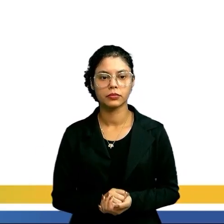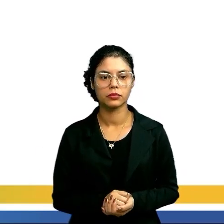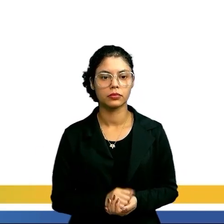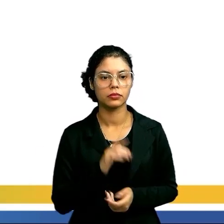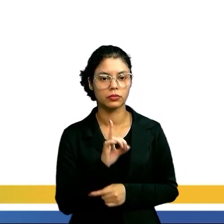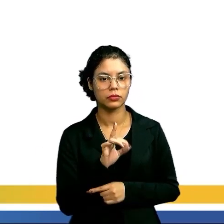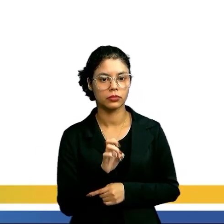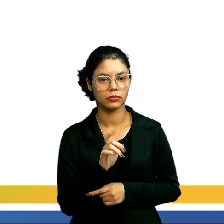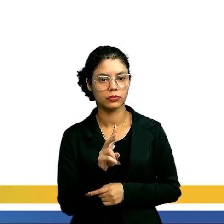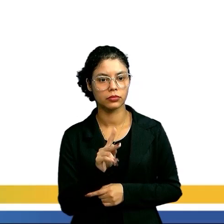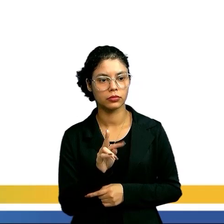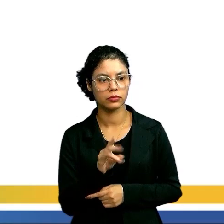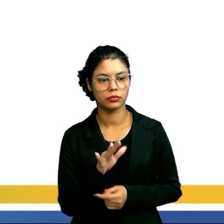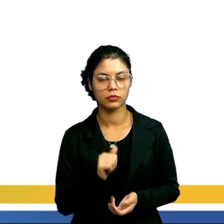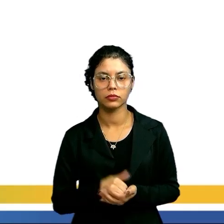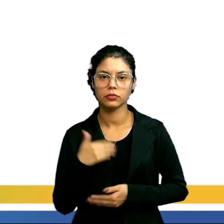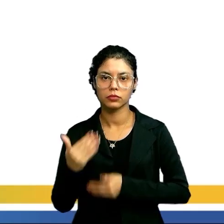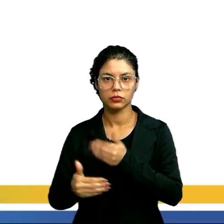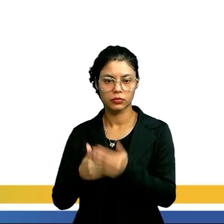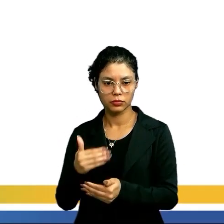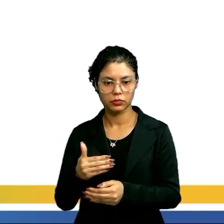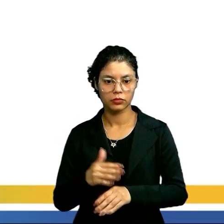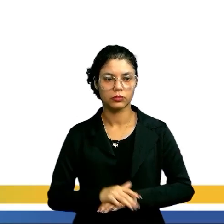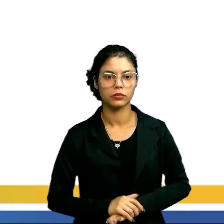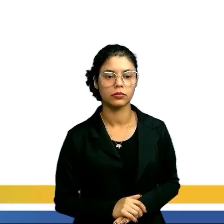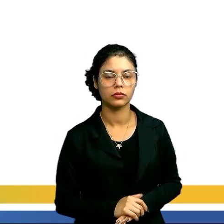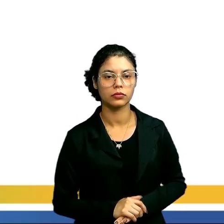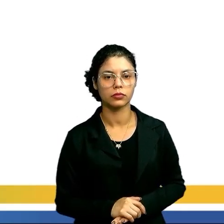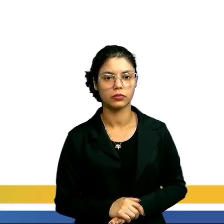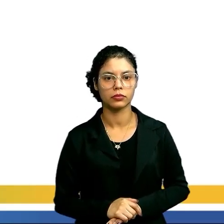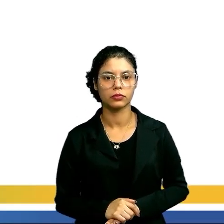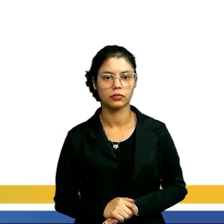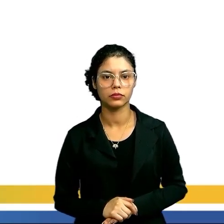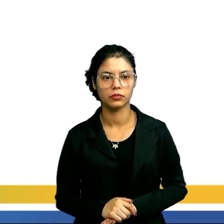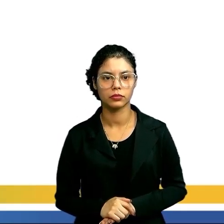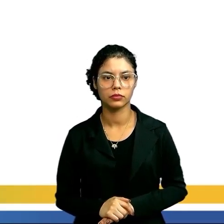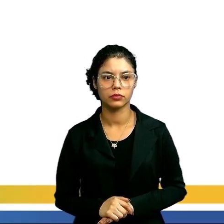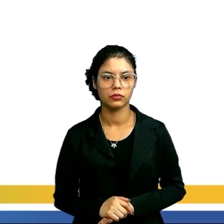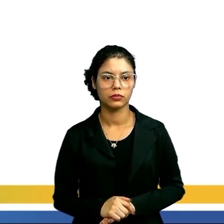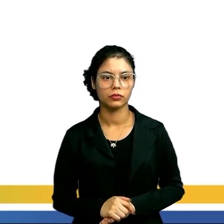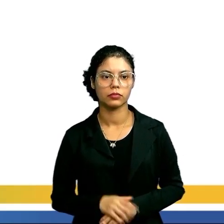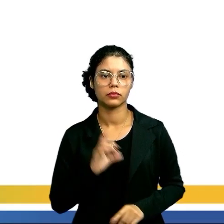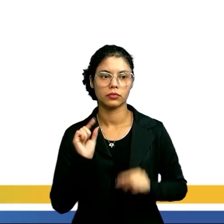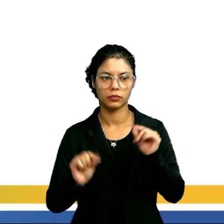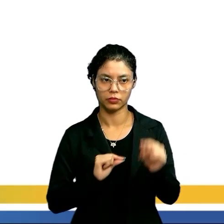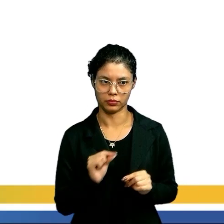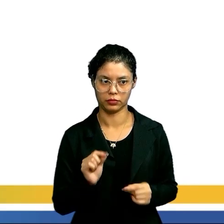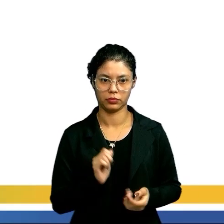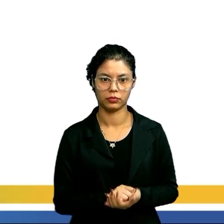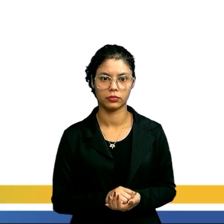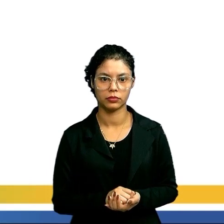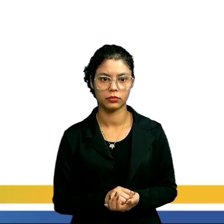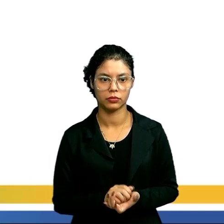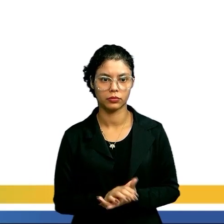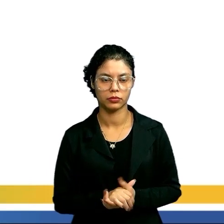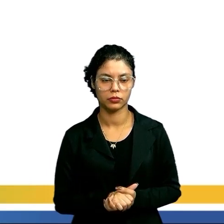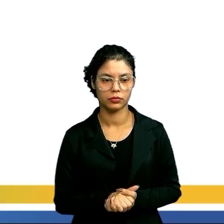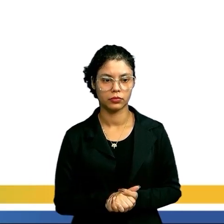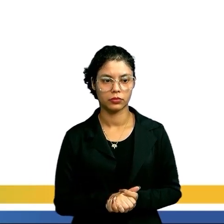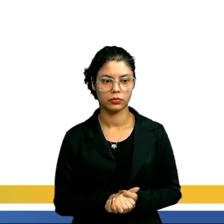é um devir, ou seja, é um vir a ser, é um processo, é algo que está em